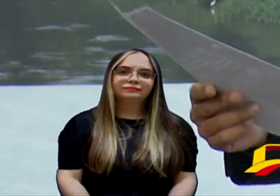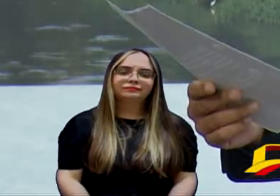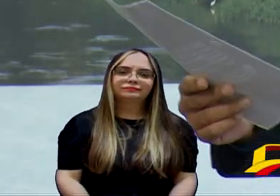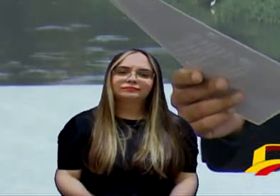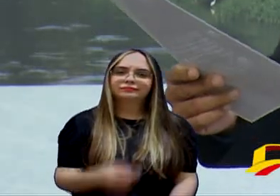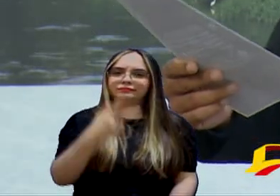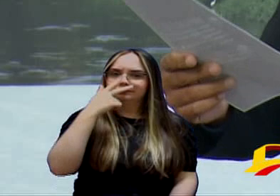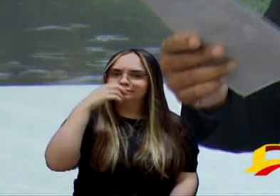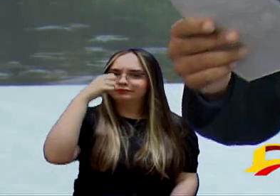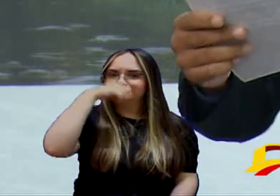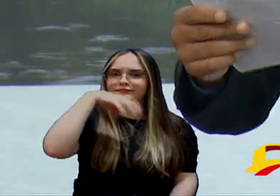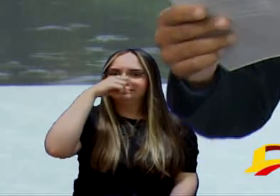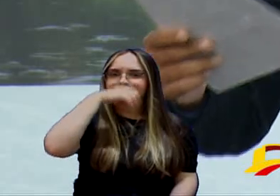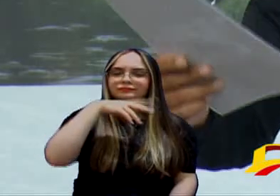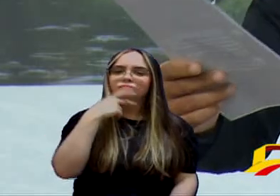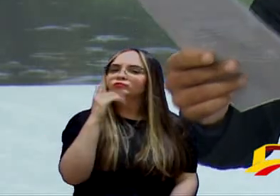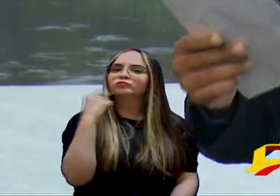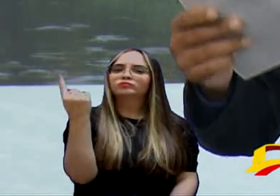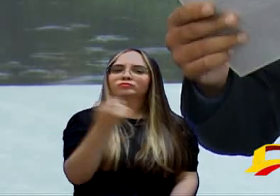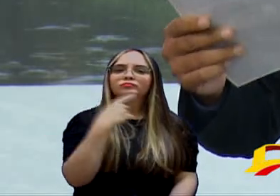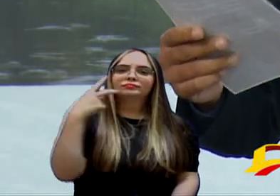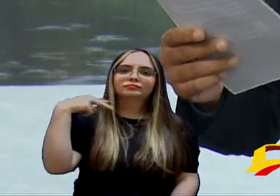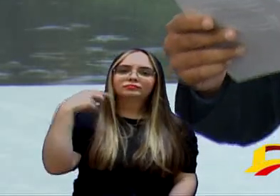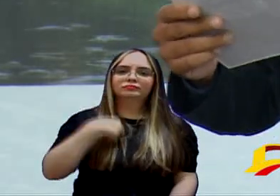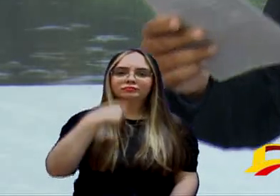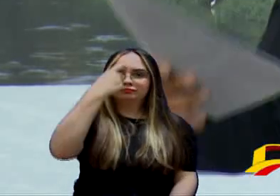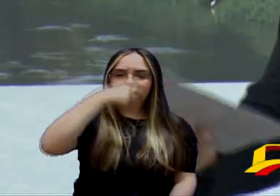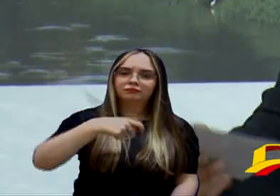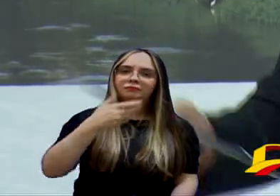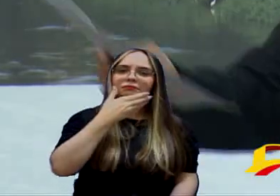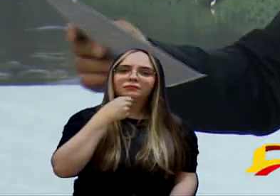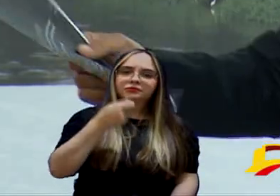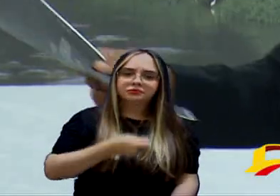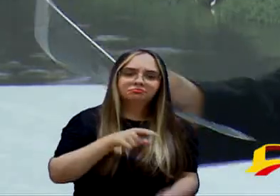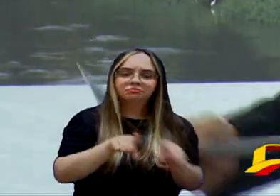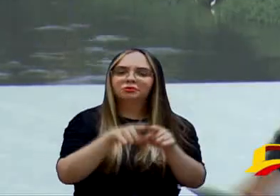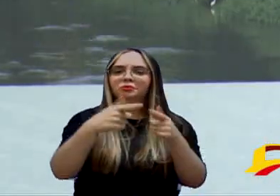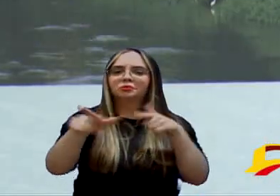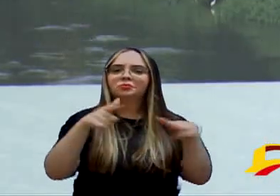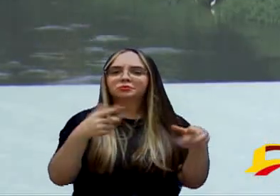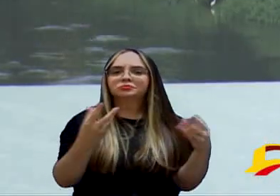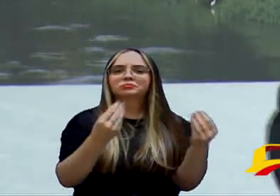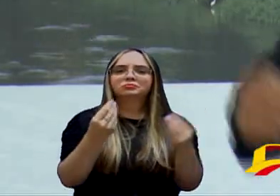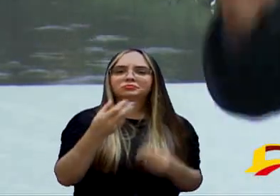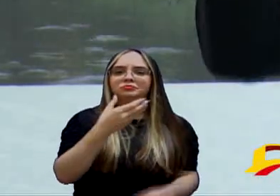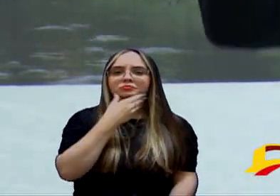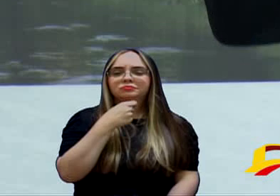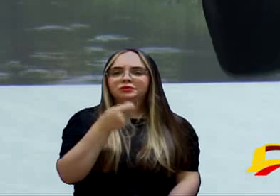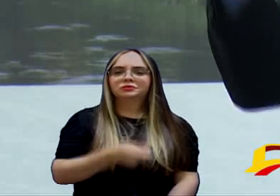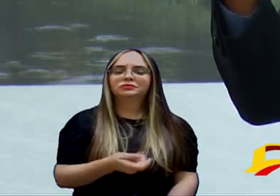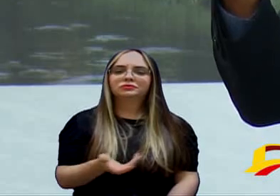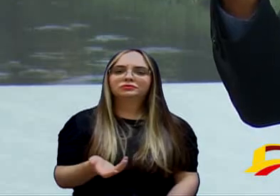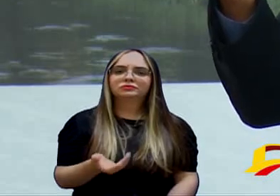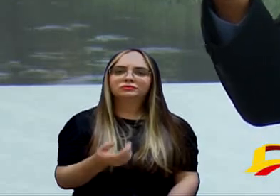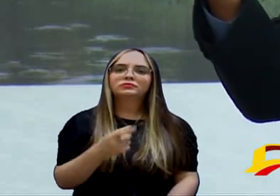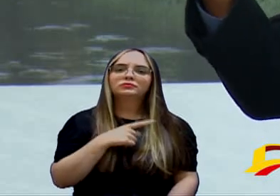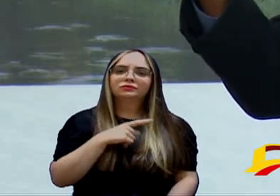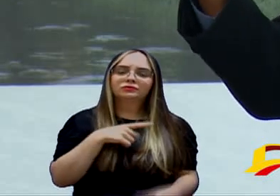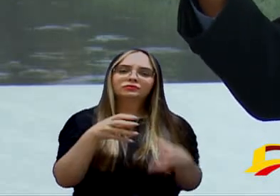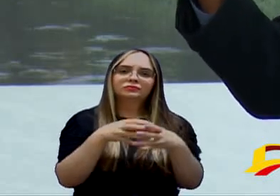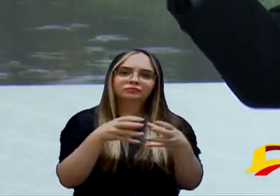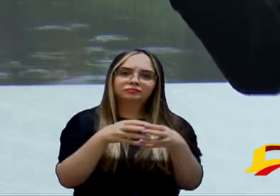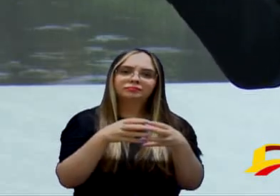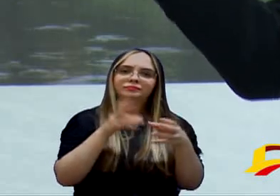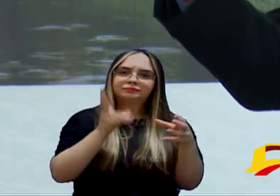grosseira falando que os vereadores esse Vereador é machista e Outros tantos são então foi existe uma comissão permanente